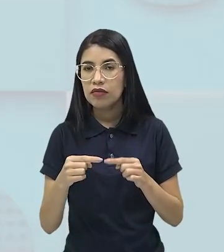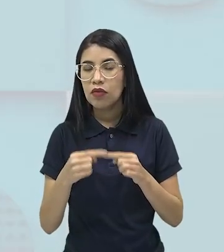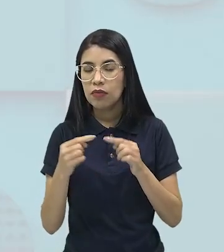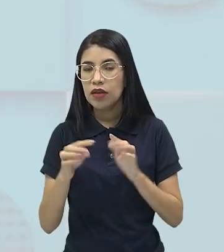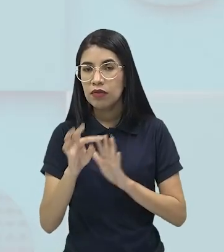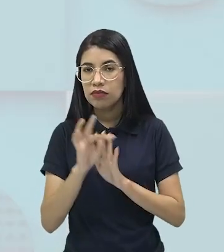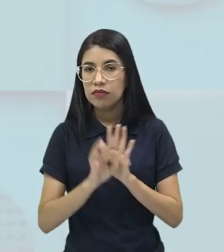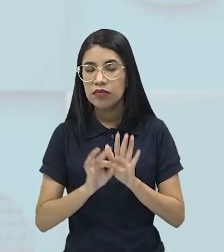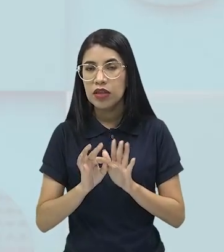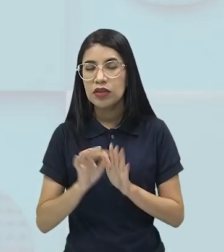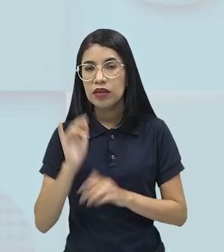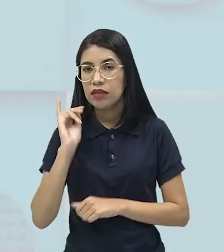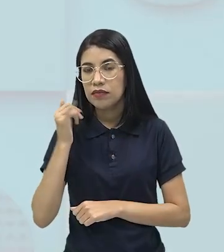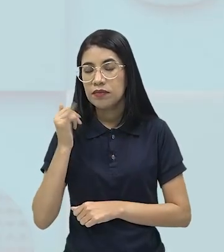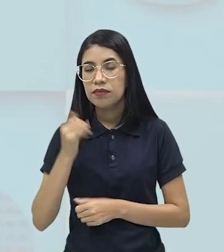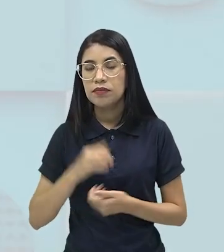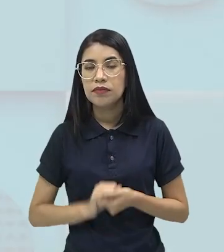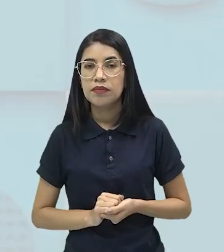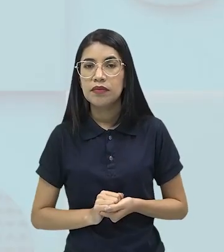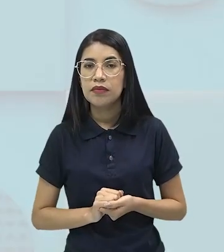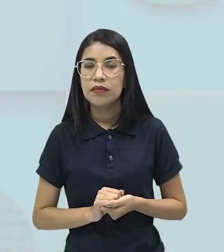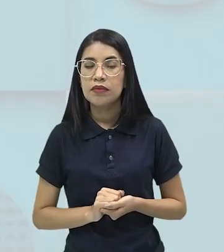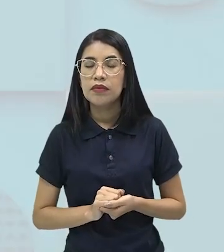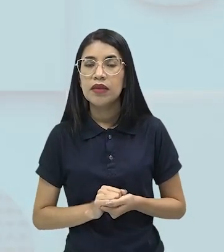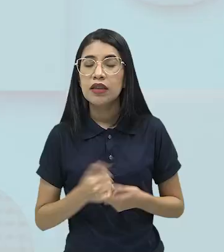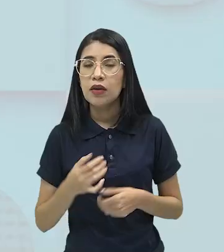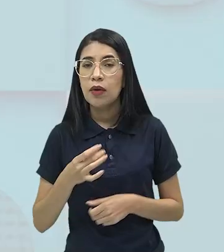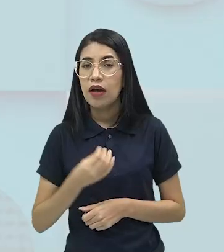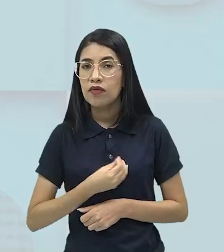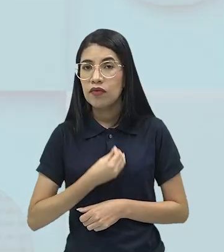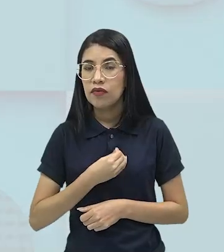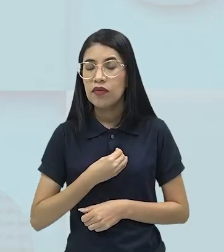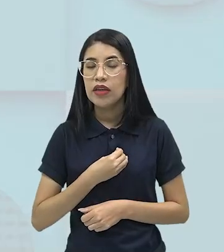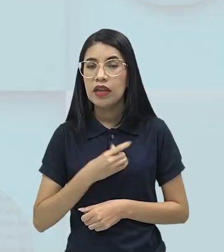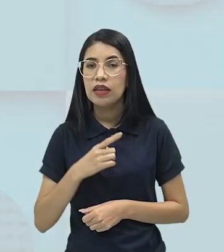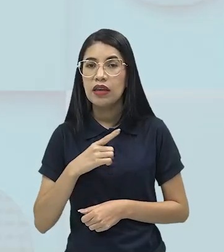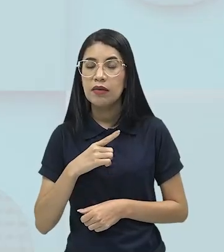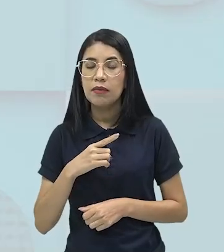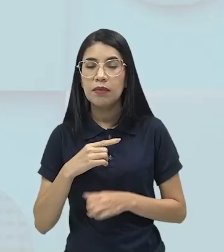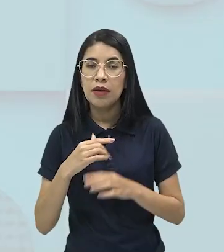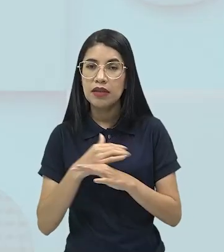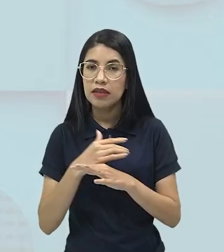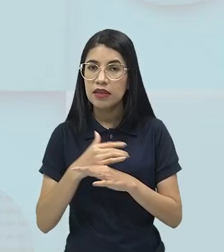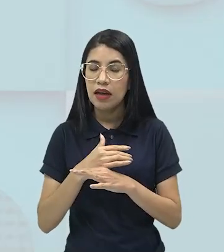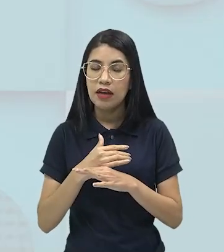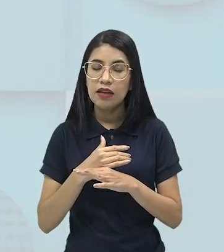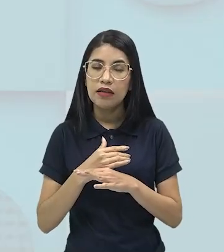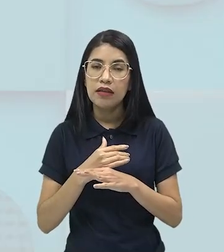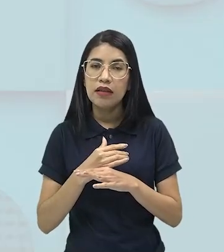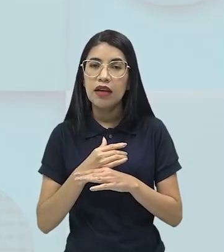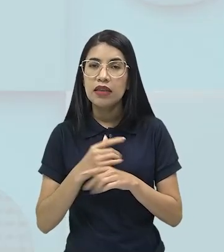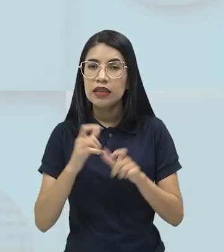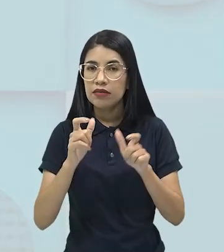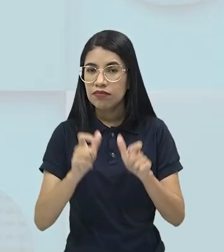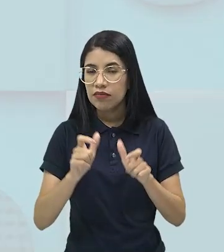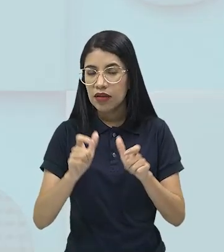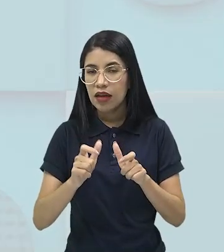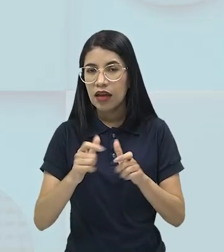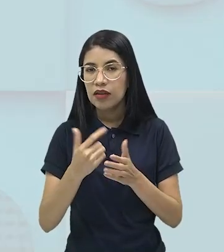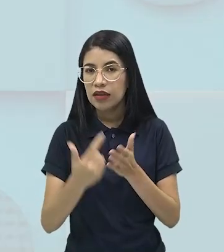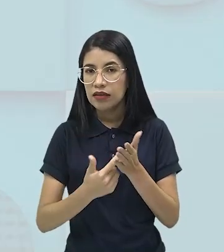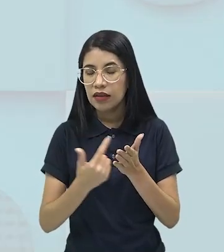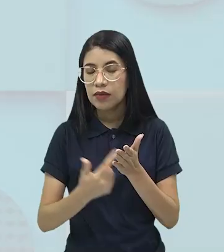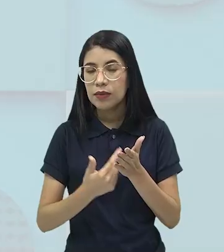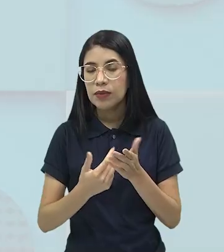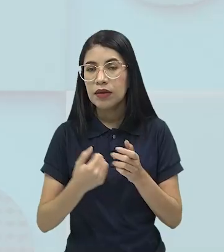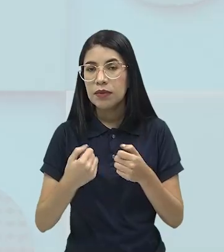O fundo da realidade daquela obra, ela está baseada em tudo o que consta na nossa realidade. Como a obra